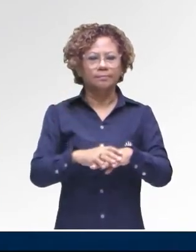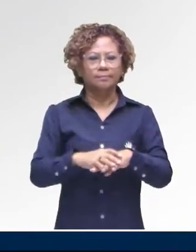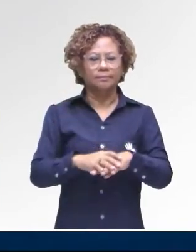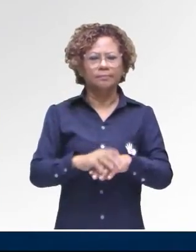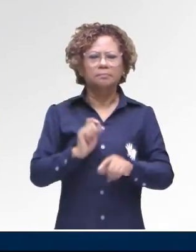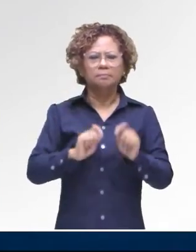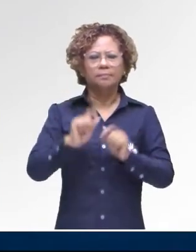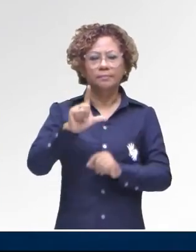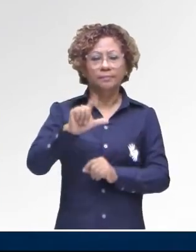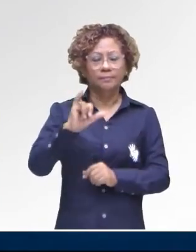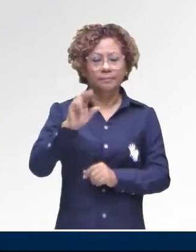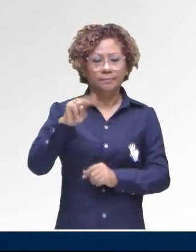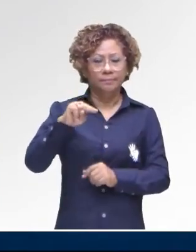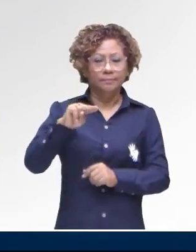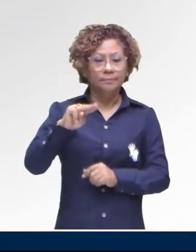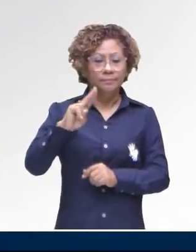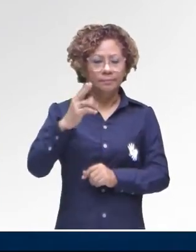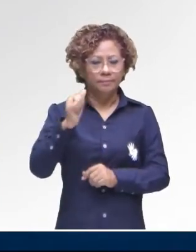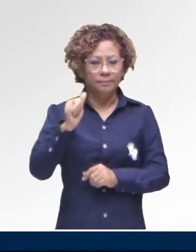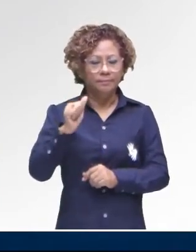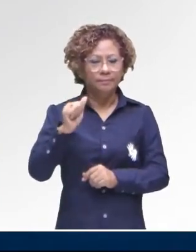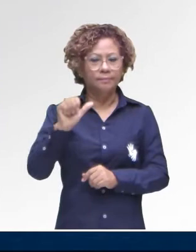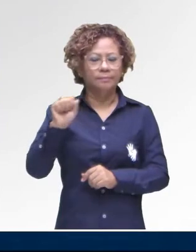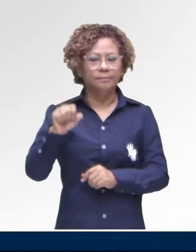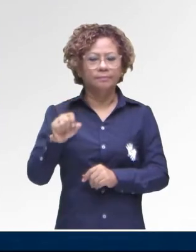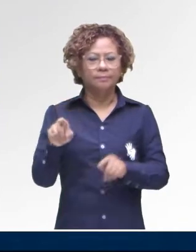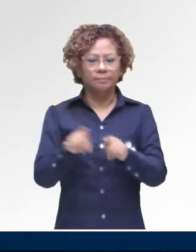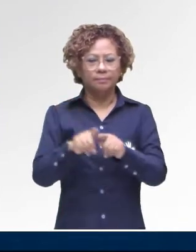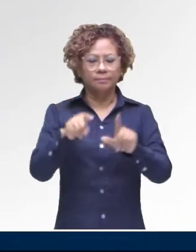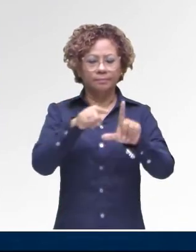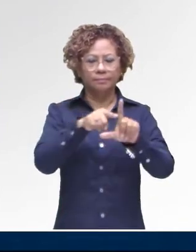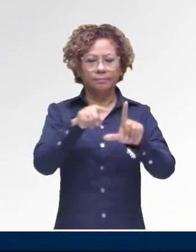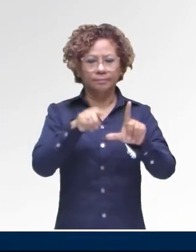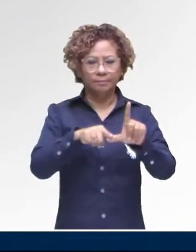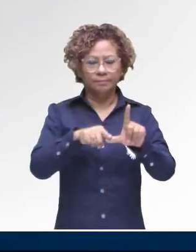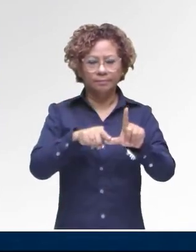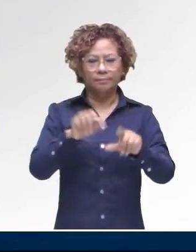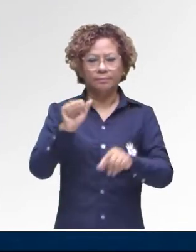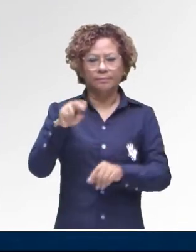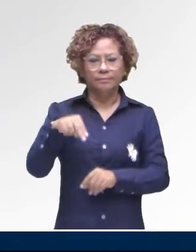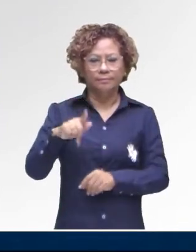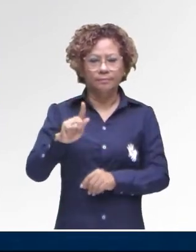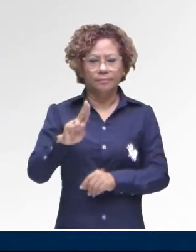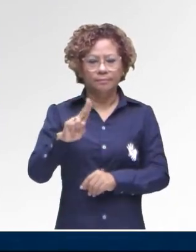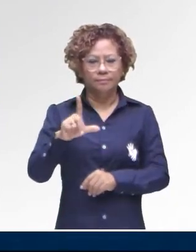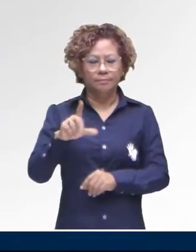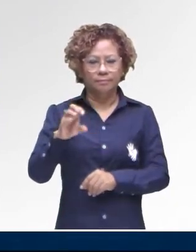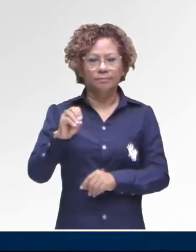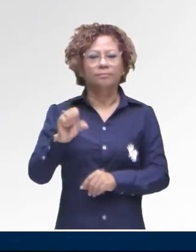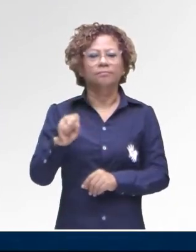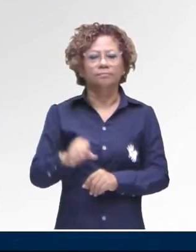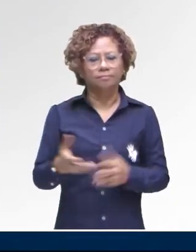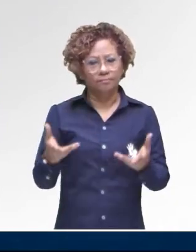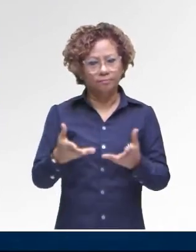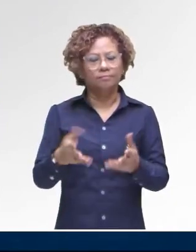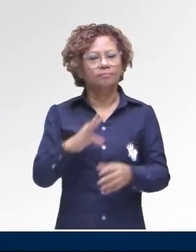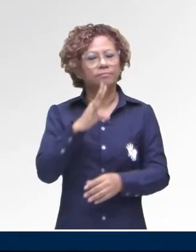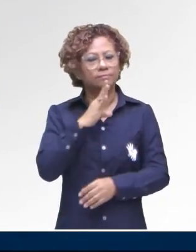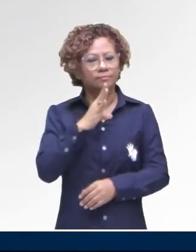nos veremos nas nossas aulas de geometria plana e você já conhece um pouco mais de Euclides de Alexandria.